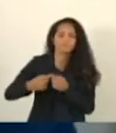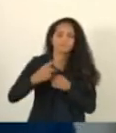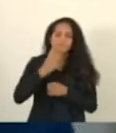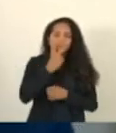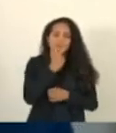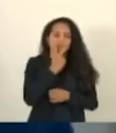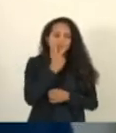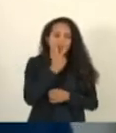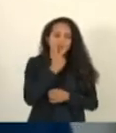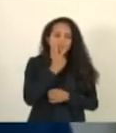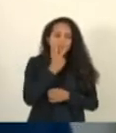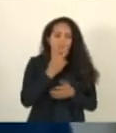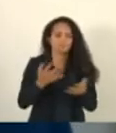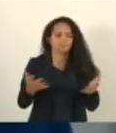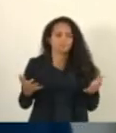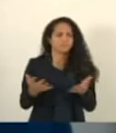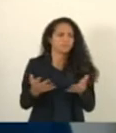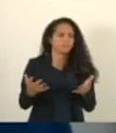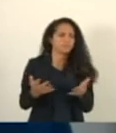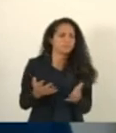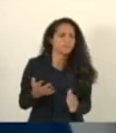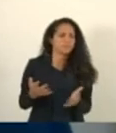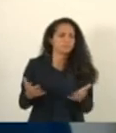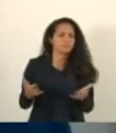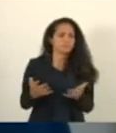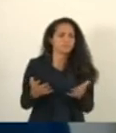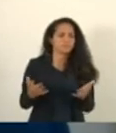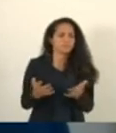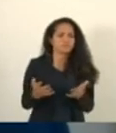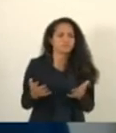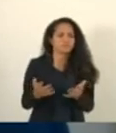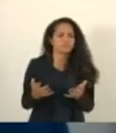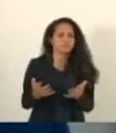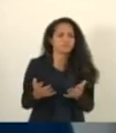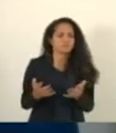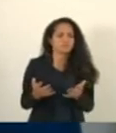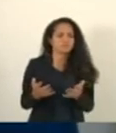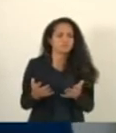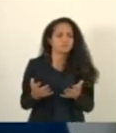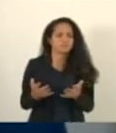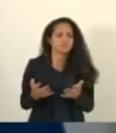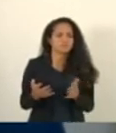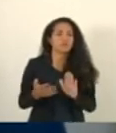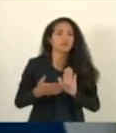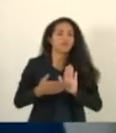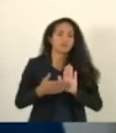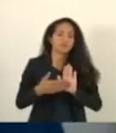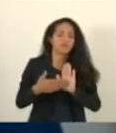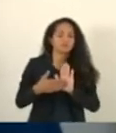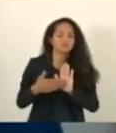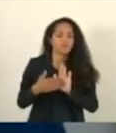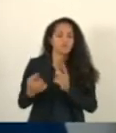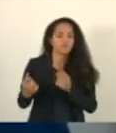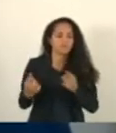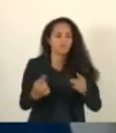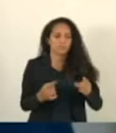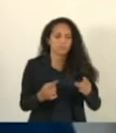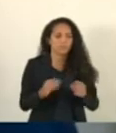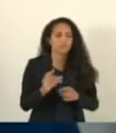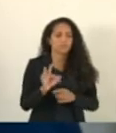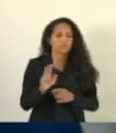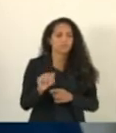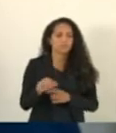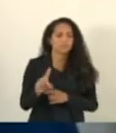se encontrar, fugindo aí de colocar propostas importantes, tanto no